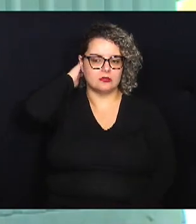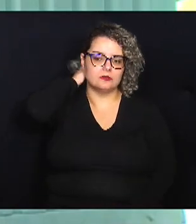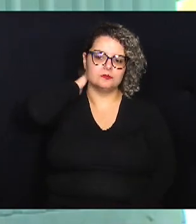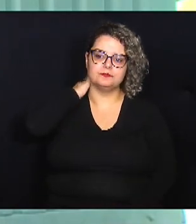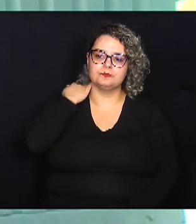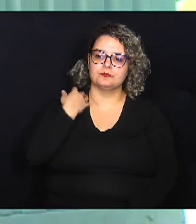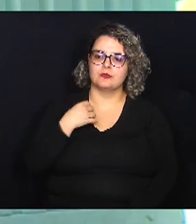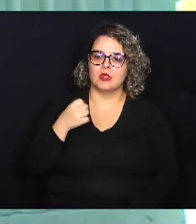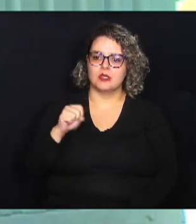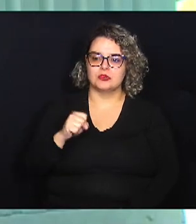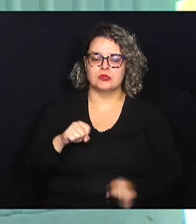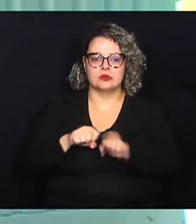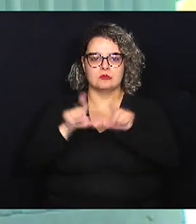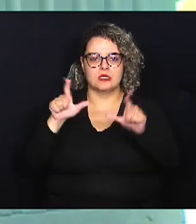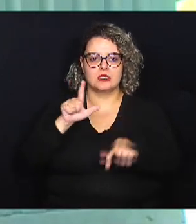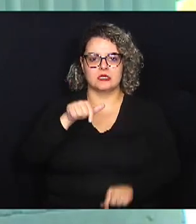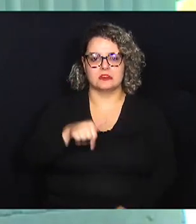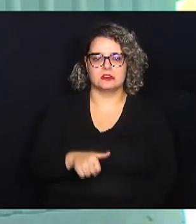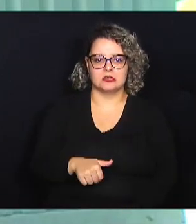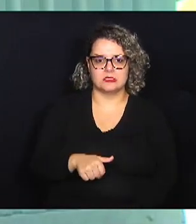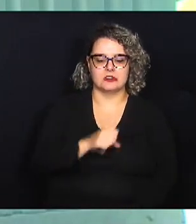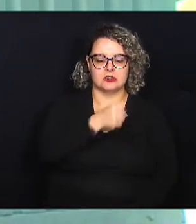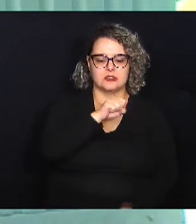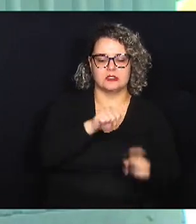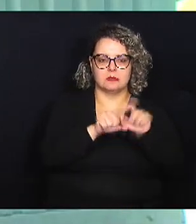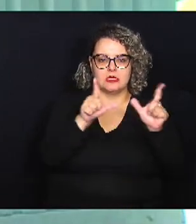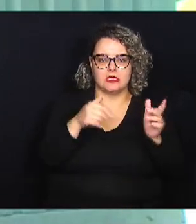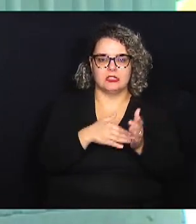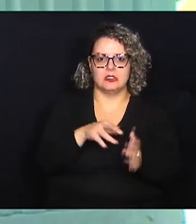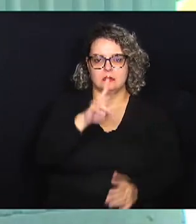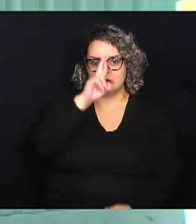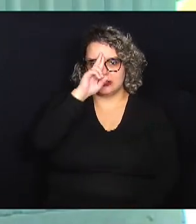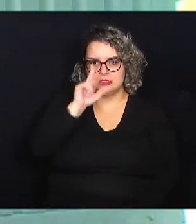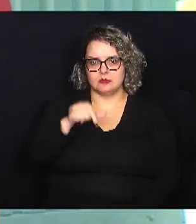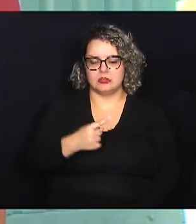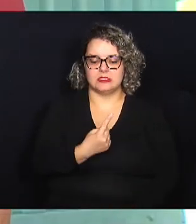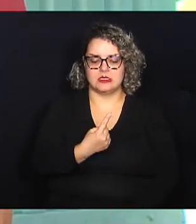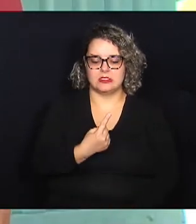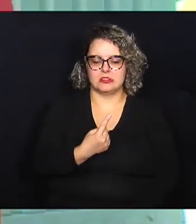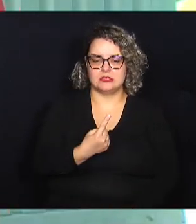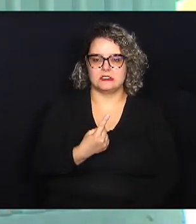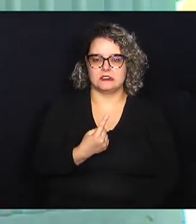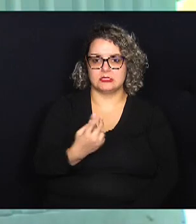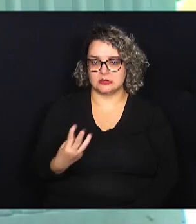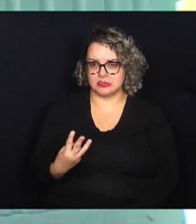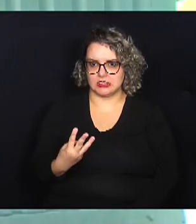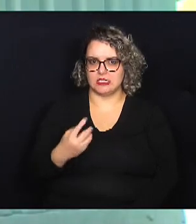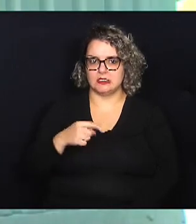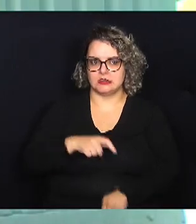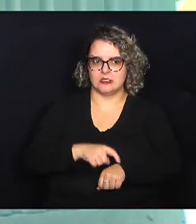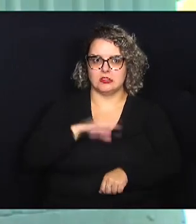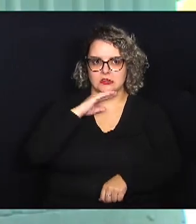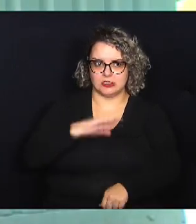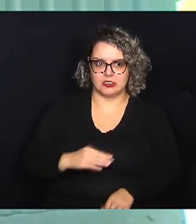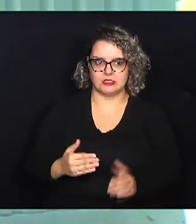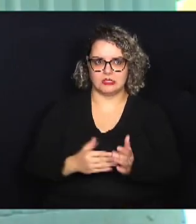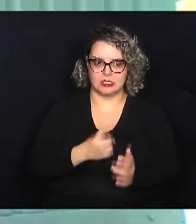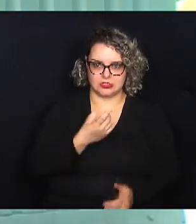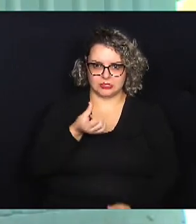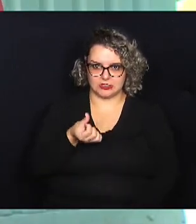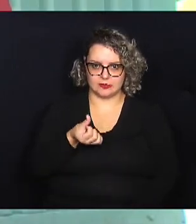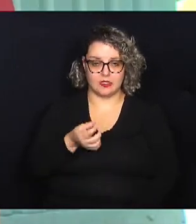meio-dia e depois das 13 até as 16 horas. E lembrando, né, Rodrigo, que o atendimento é de graça, né? Isso é